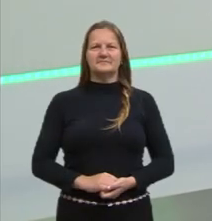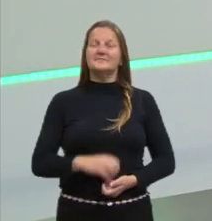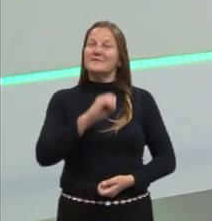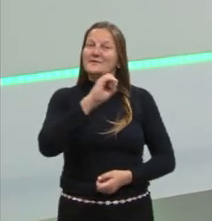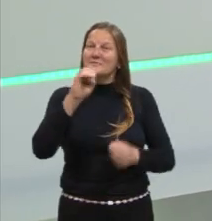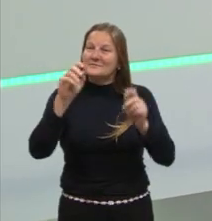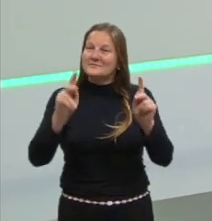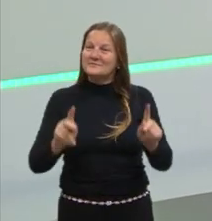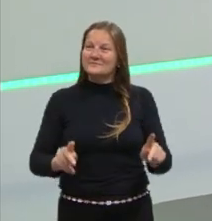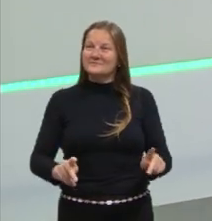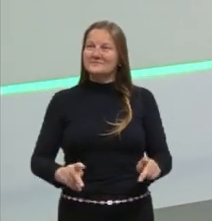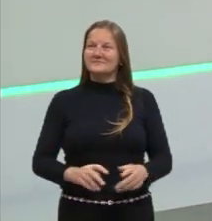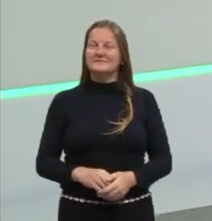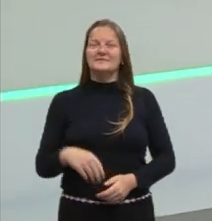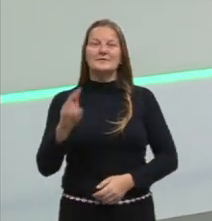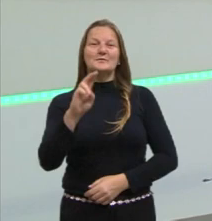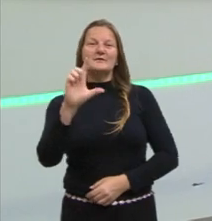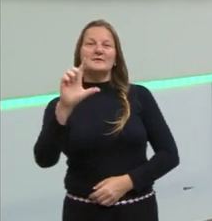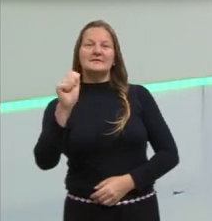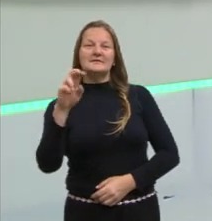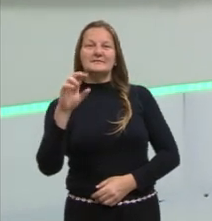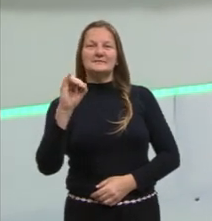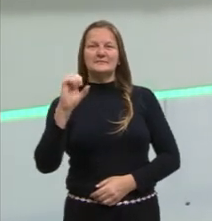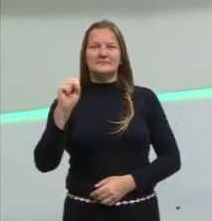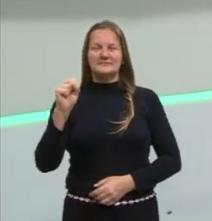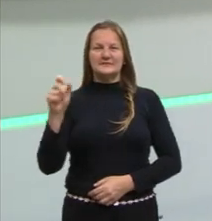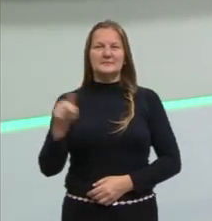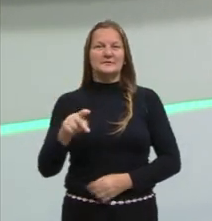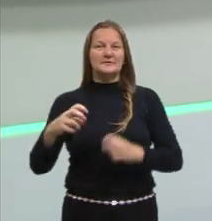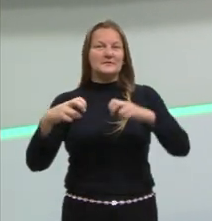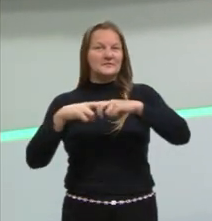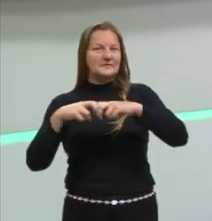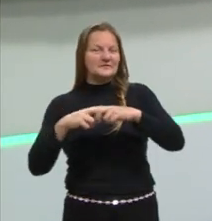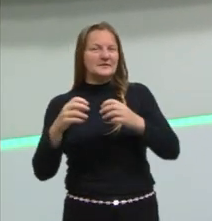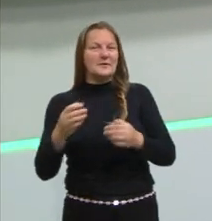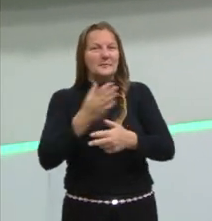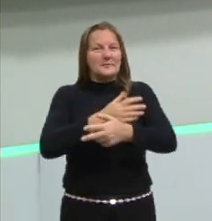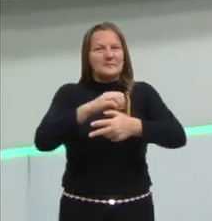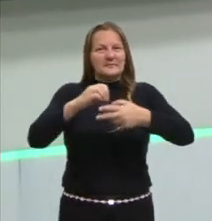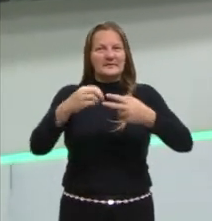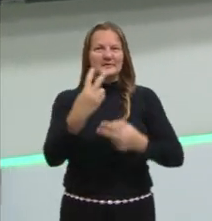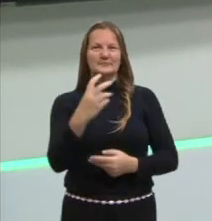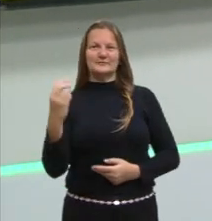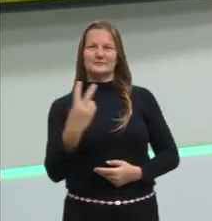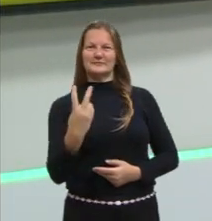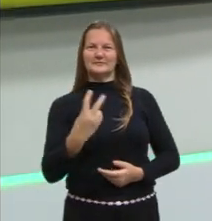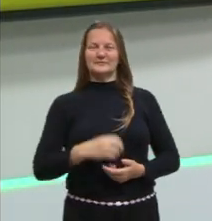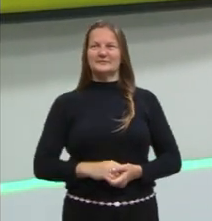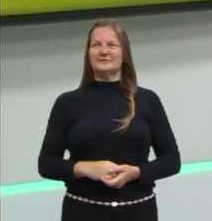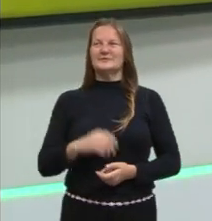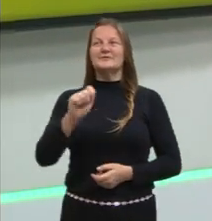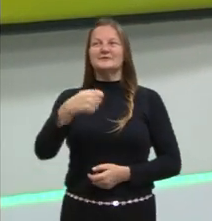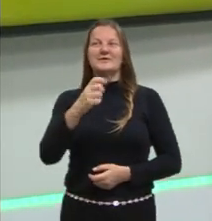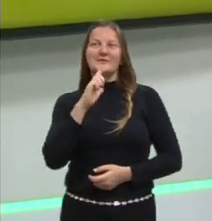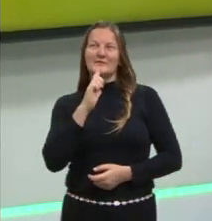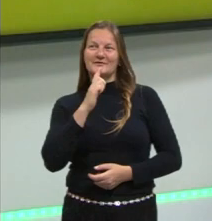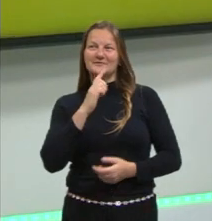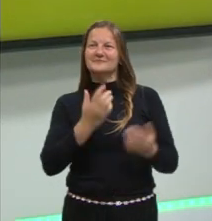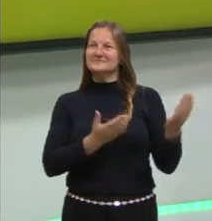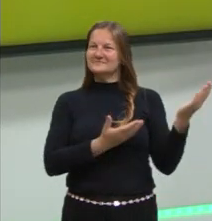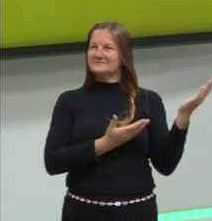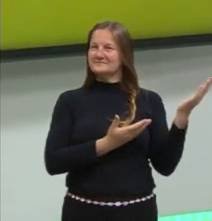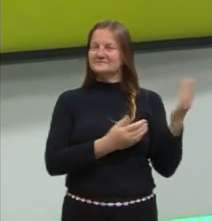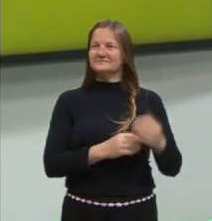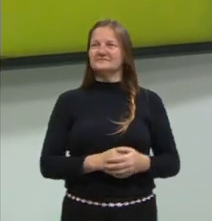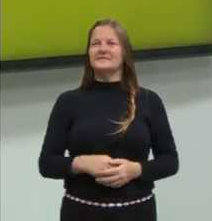Olá pessoal Eu me chamo Larissa e Sou professora de física do pré-enem 2022 Esse é o meu sinal em Libras Eu